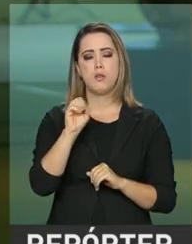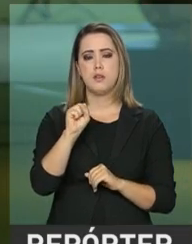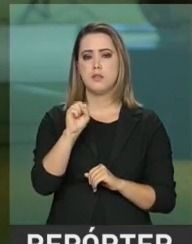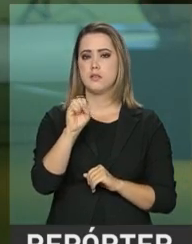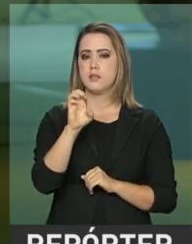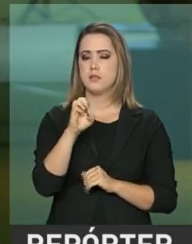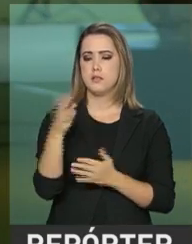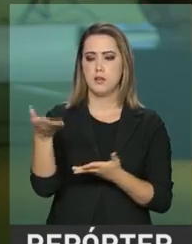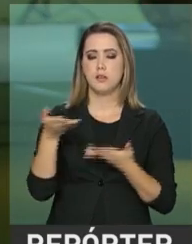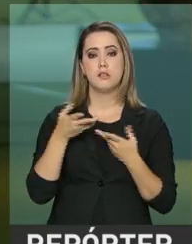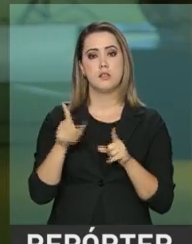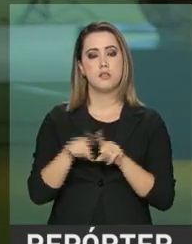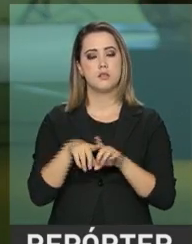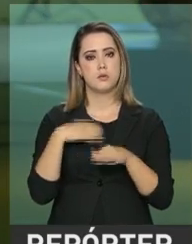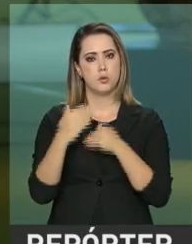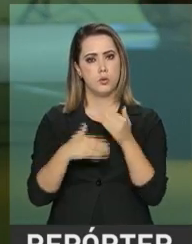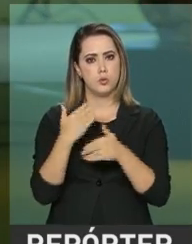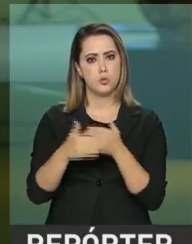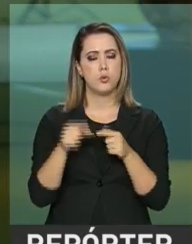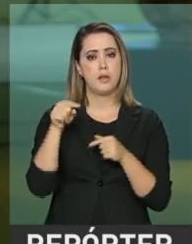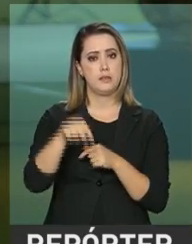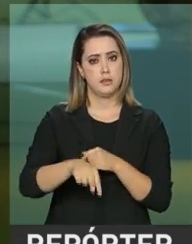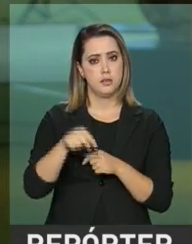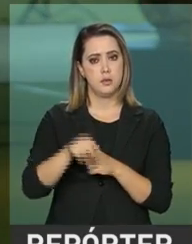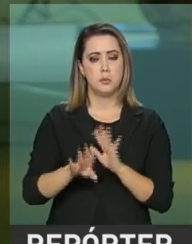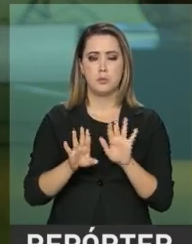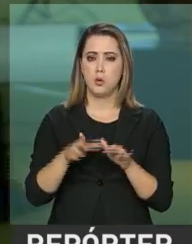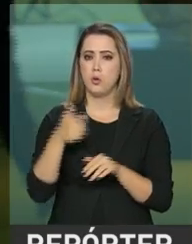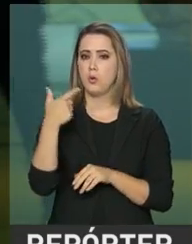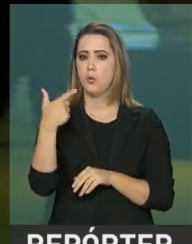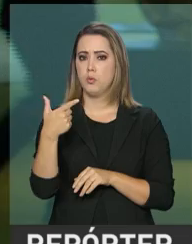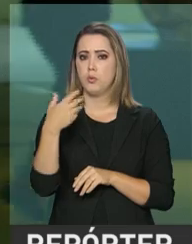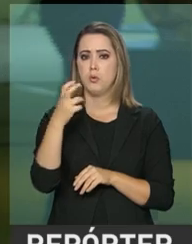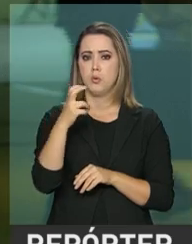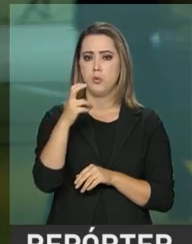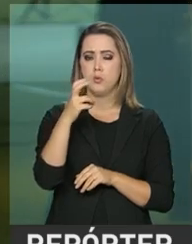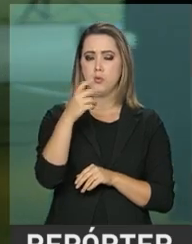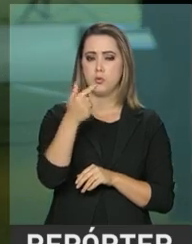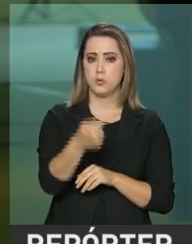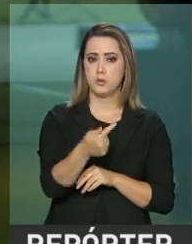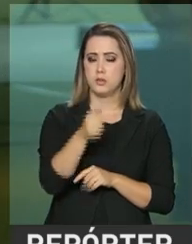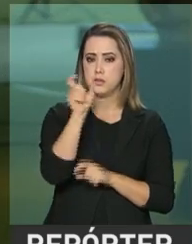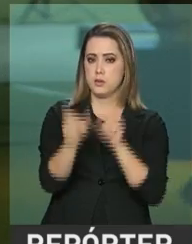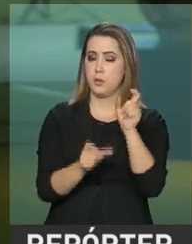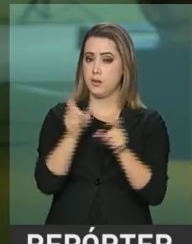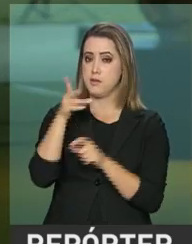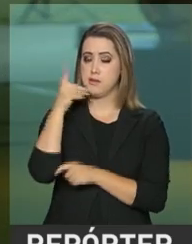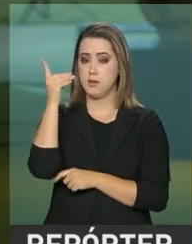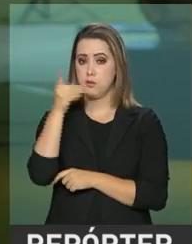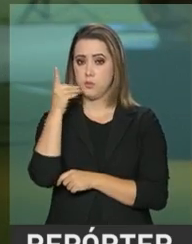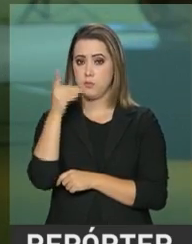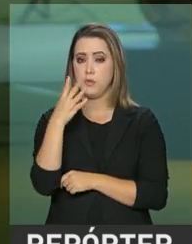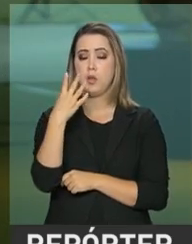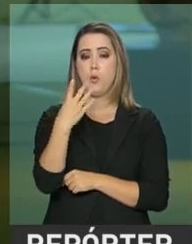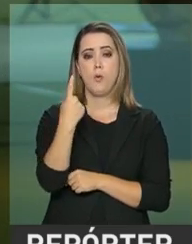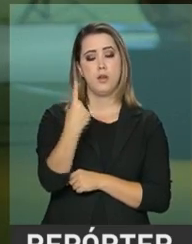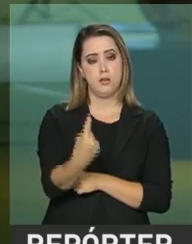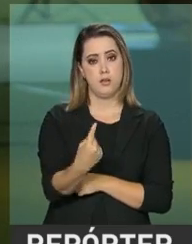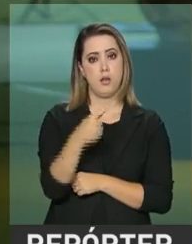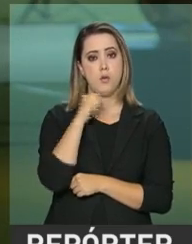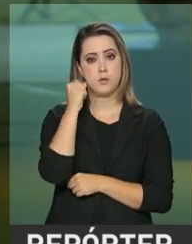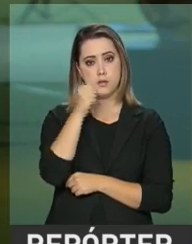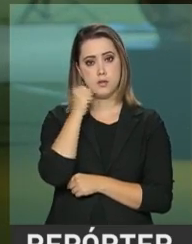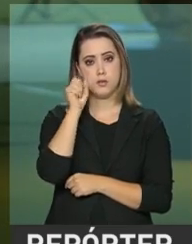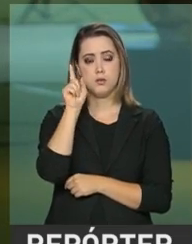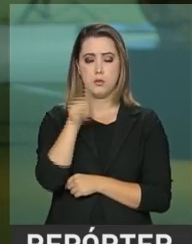é trazer e manter no plenário pelo menos 257 deputados e 41 senadores,